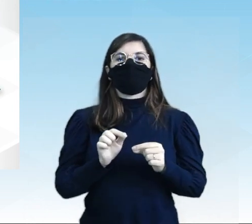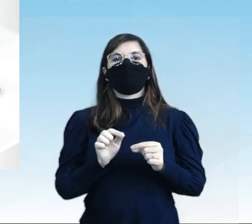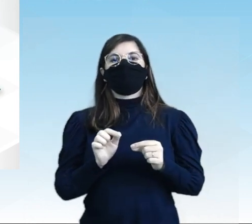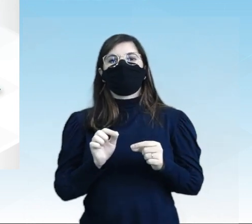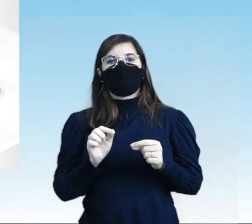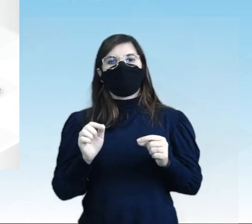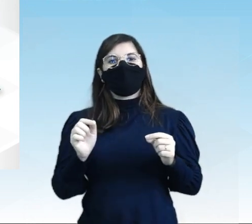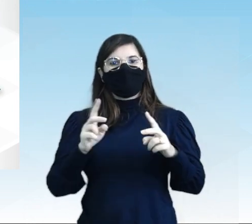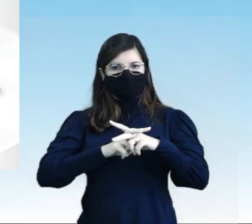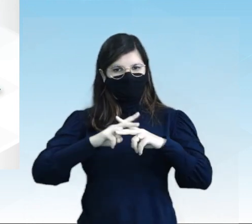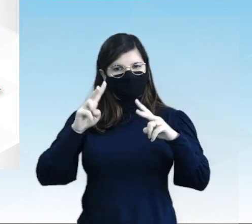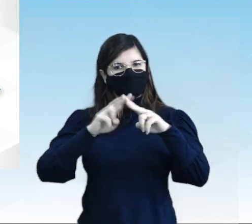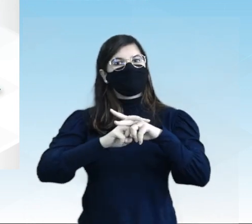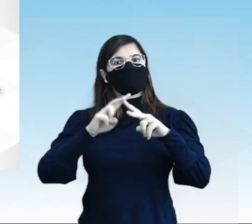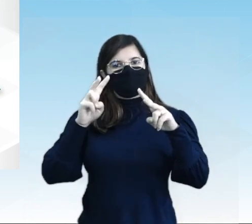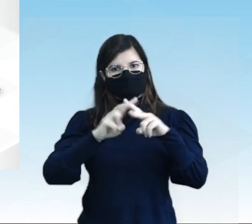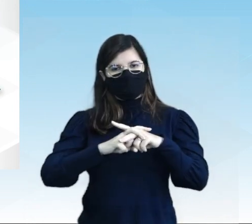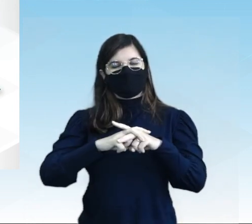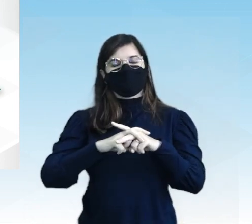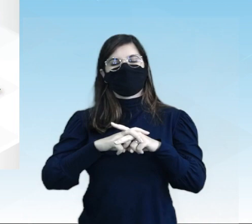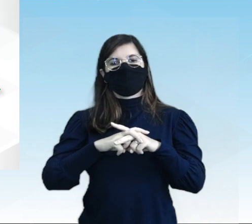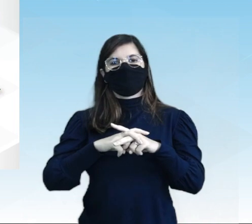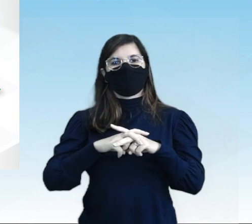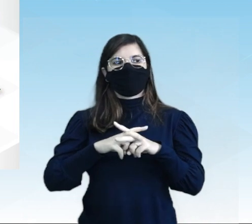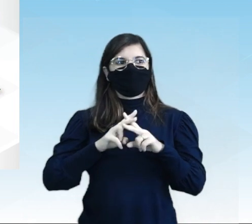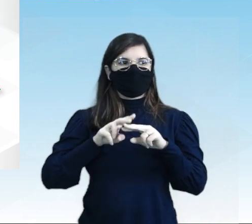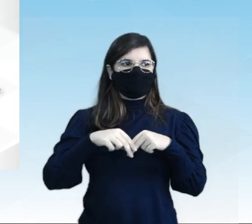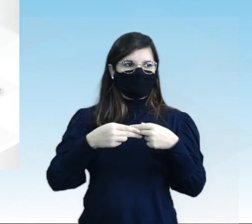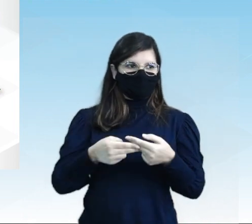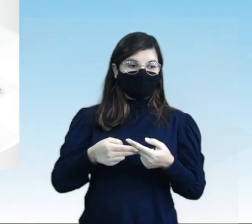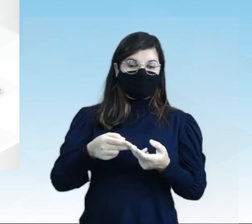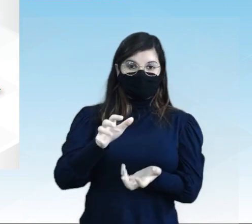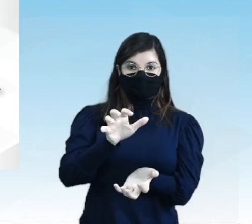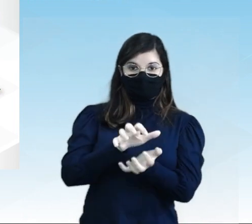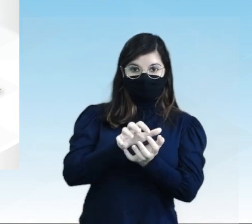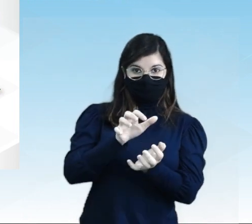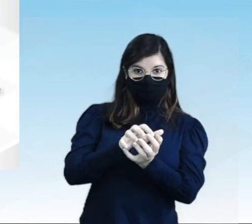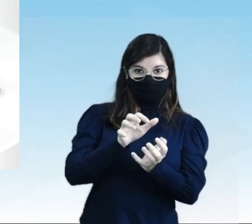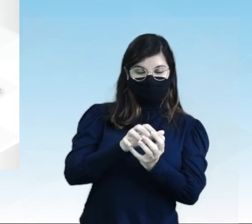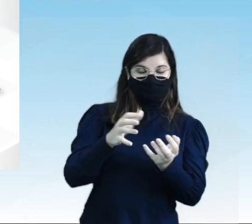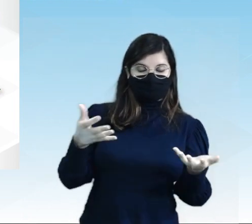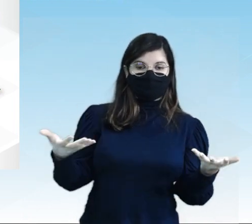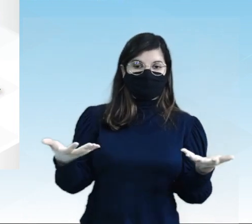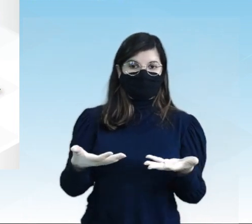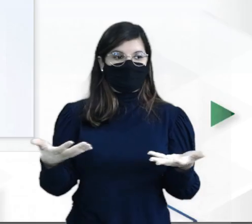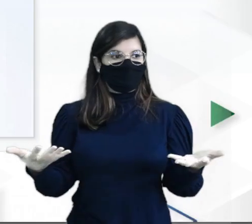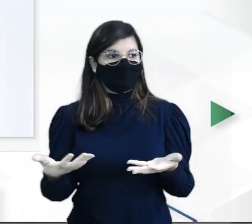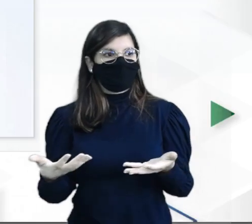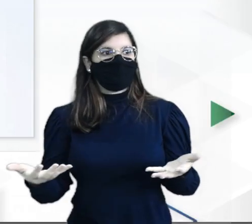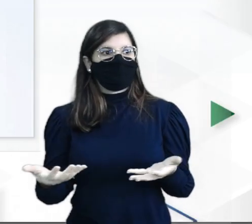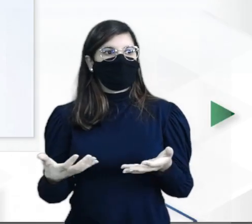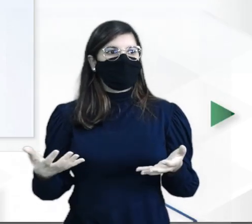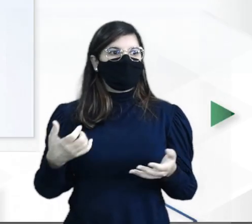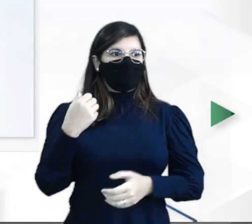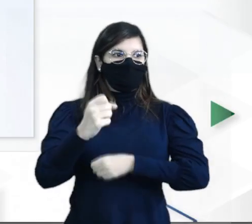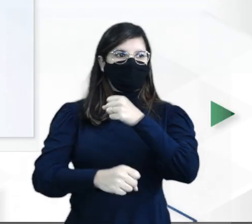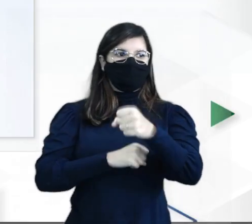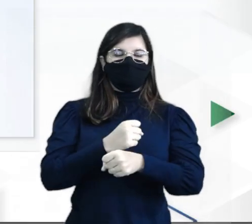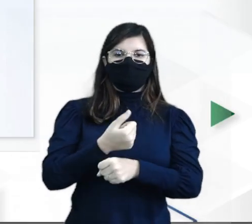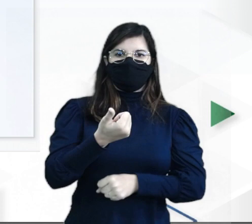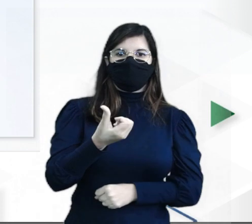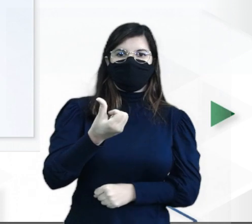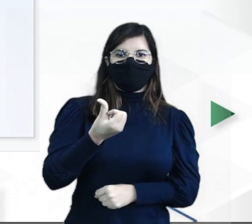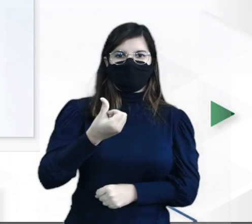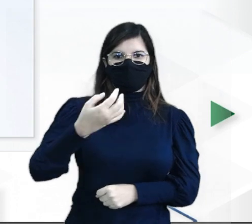aí começou a briga né E aí a gente tem a ressurreição Pernambucana na tela e diz assim ó no ano de